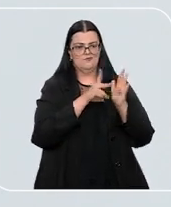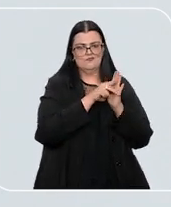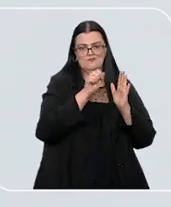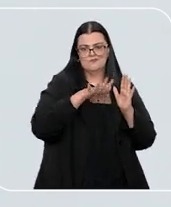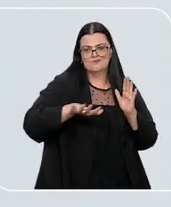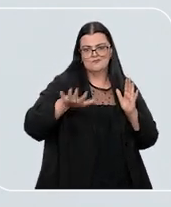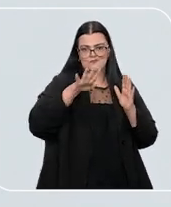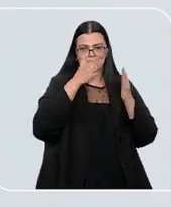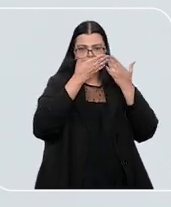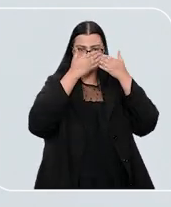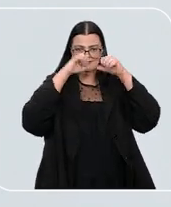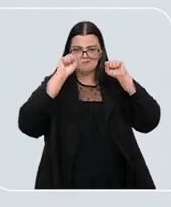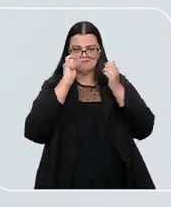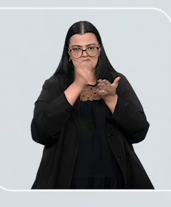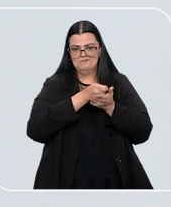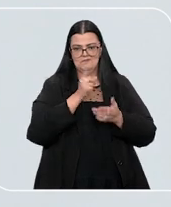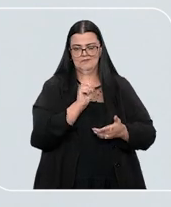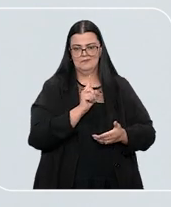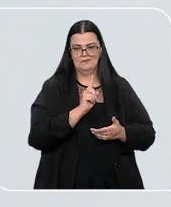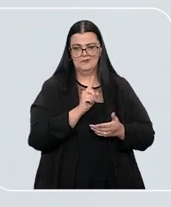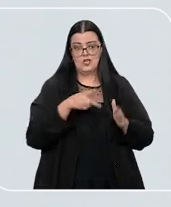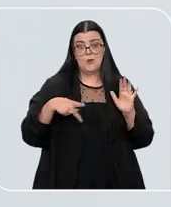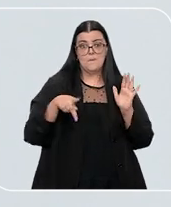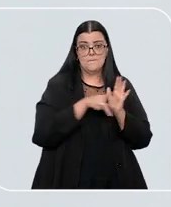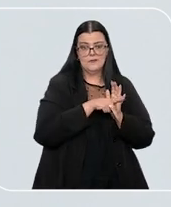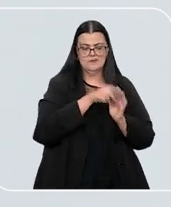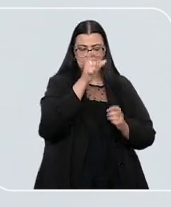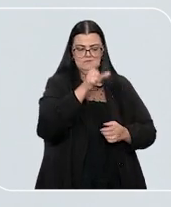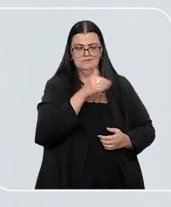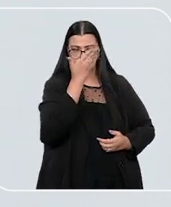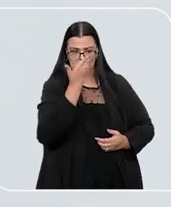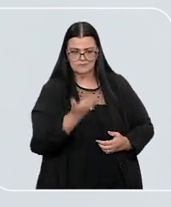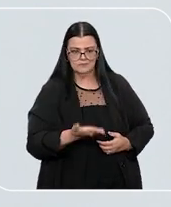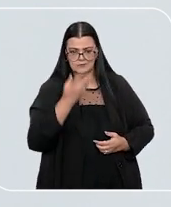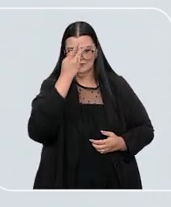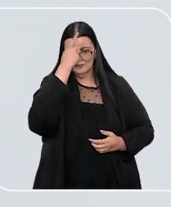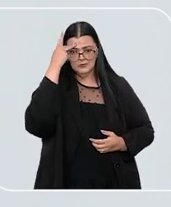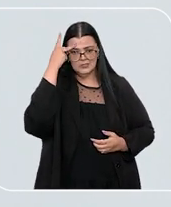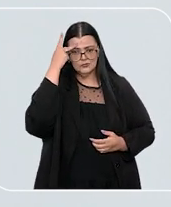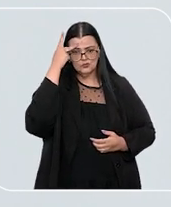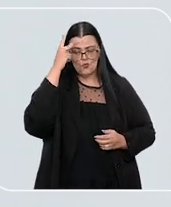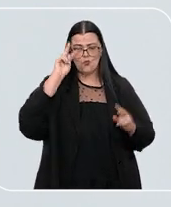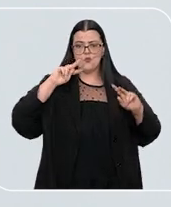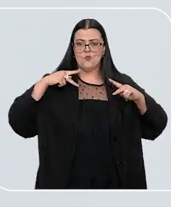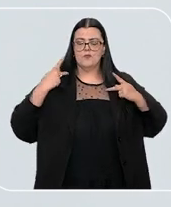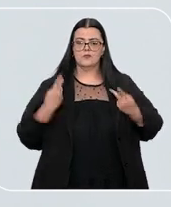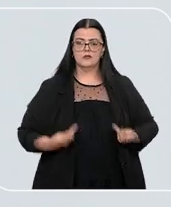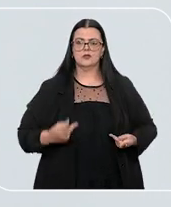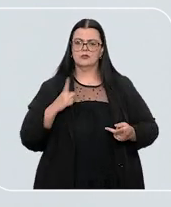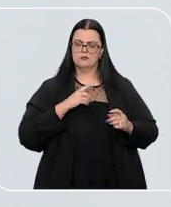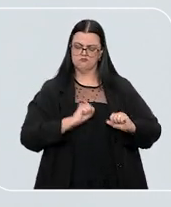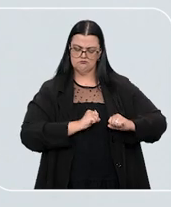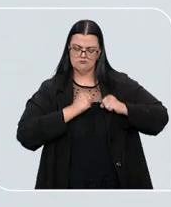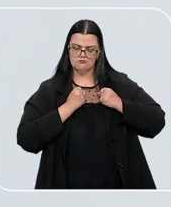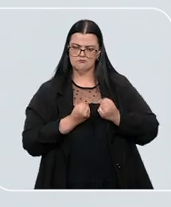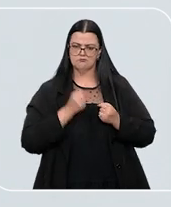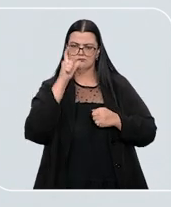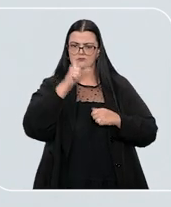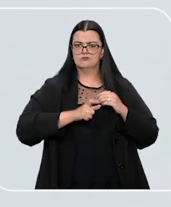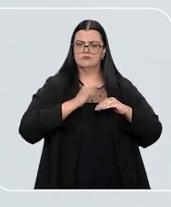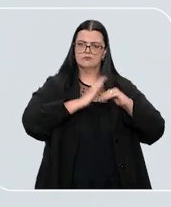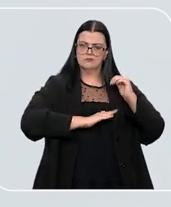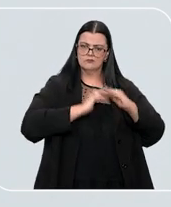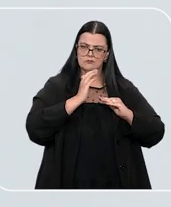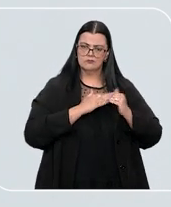e paga o salário. O crédito é daqueles seres humanos que dão o melhor de si